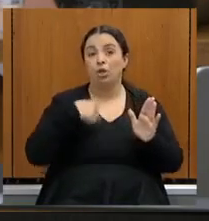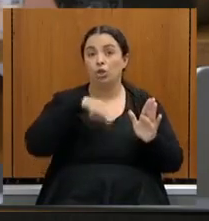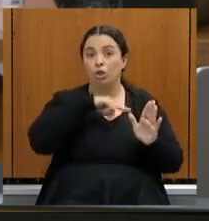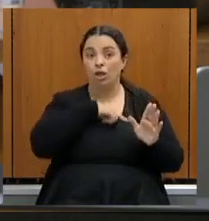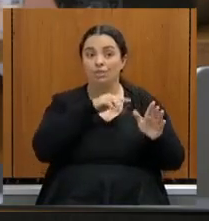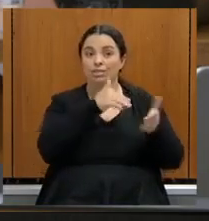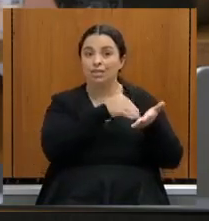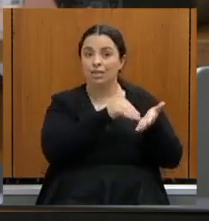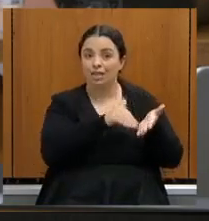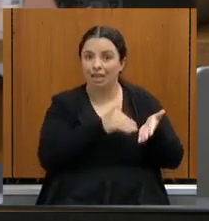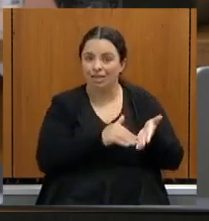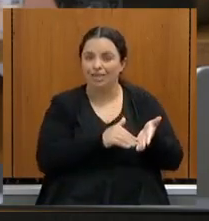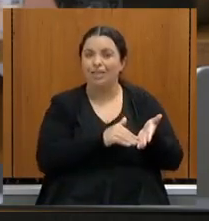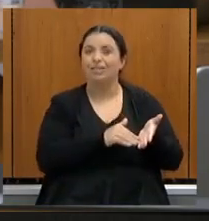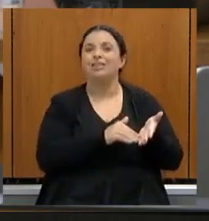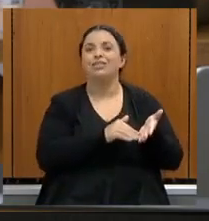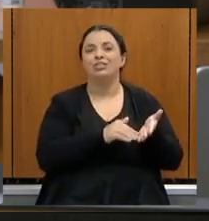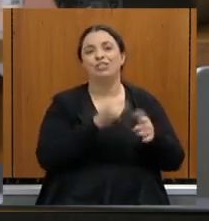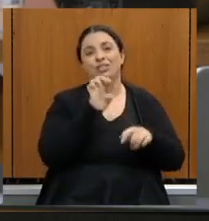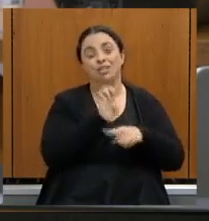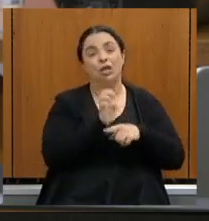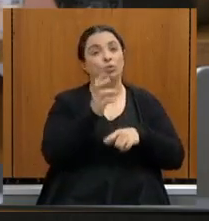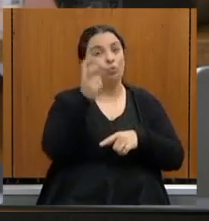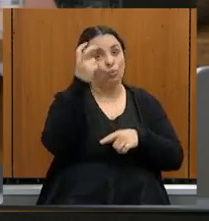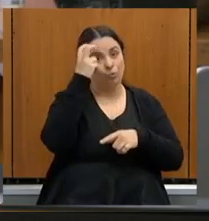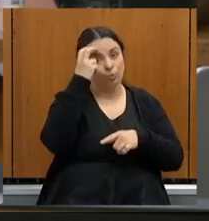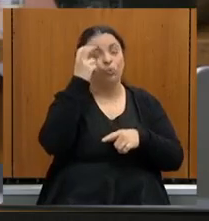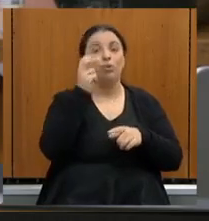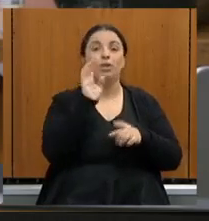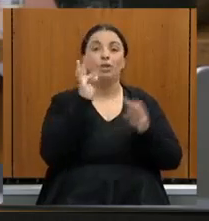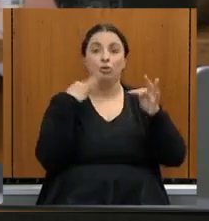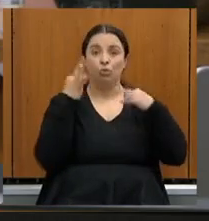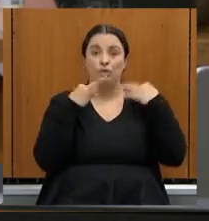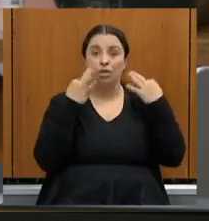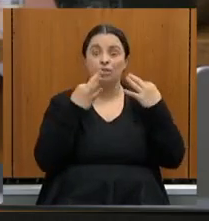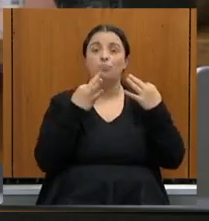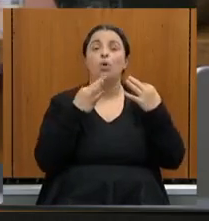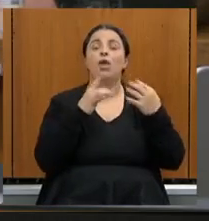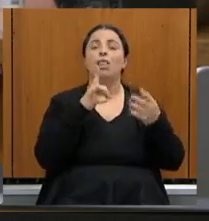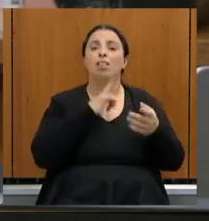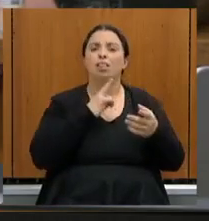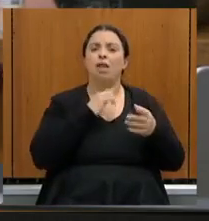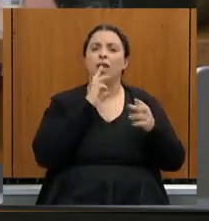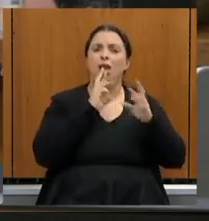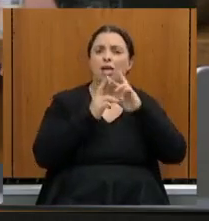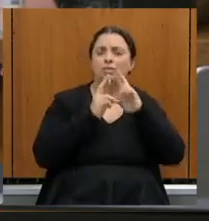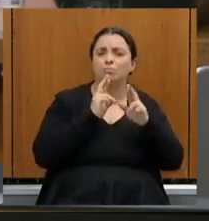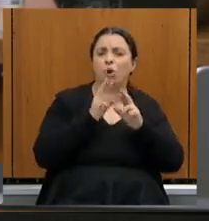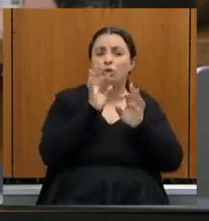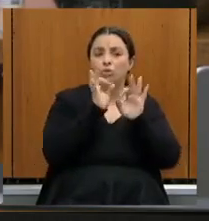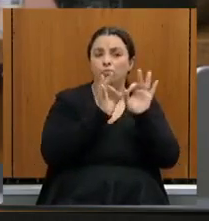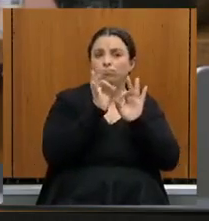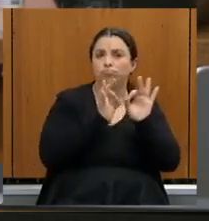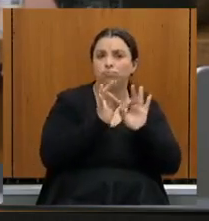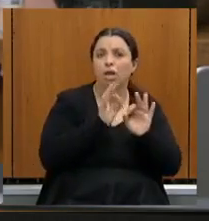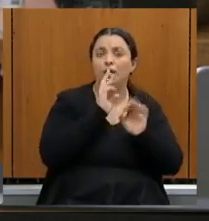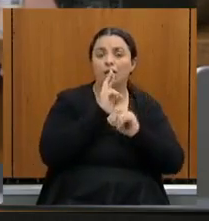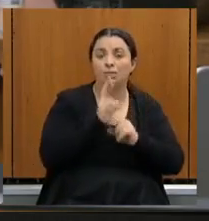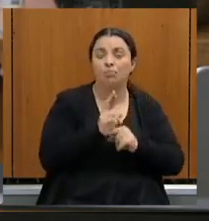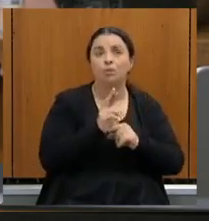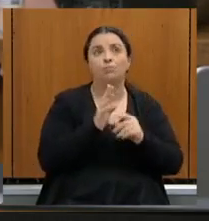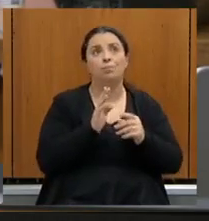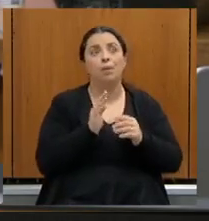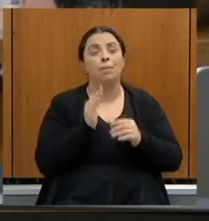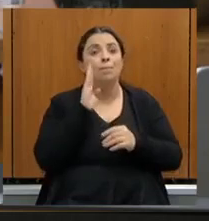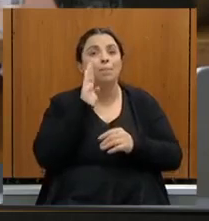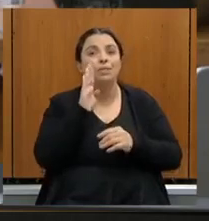Estado Cultura e Turismo possa dar respostas mas sobretudo buscar a